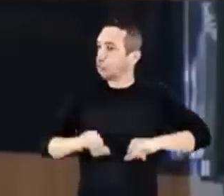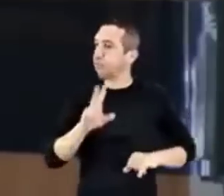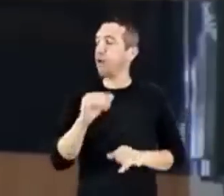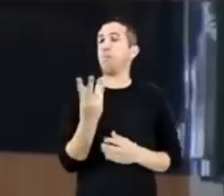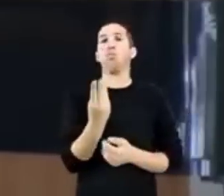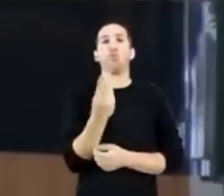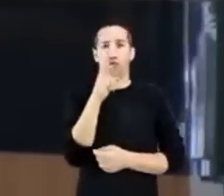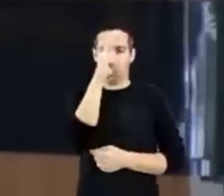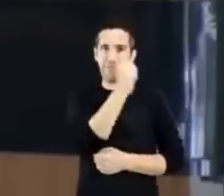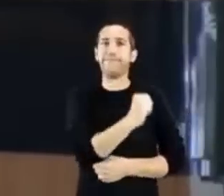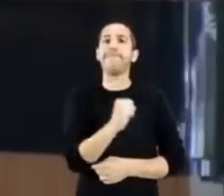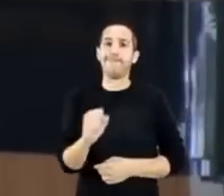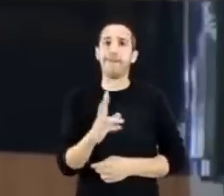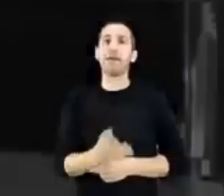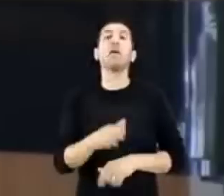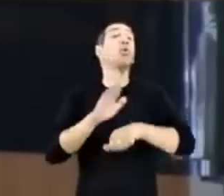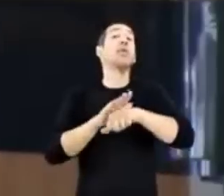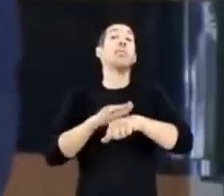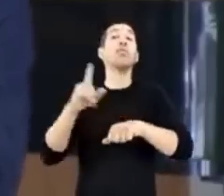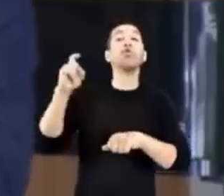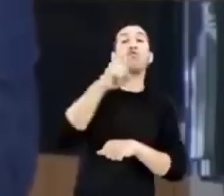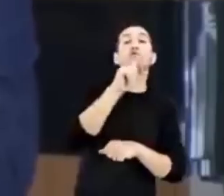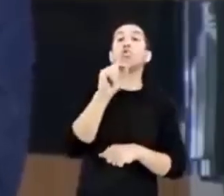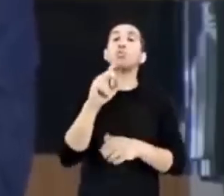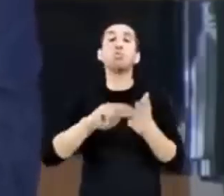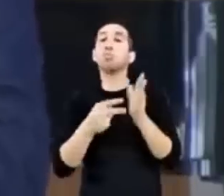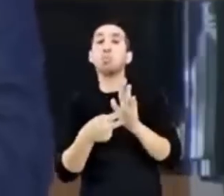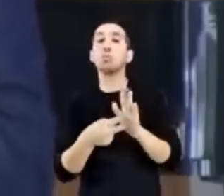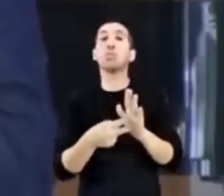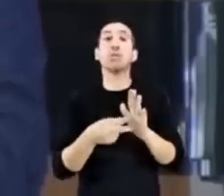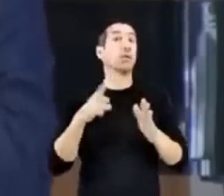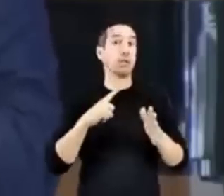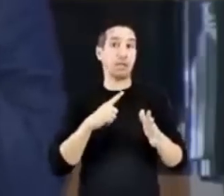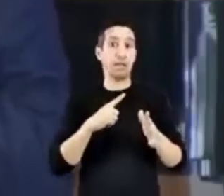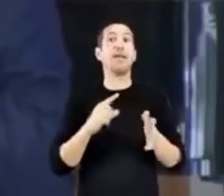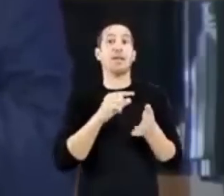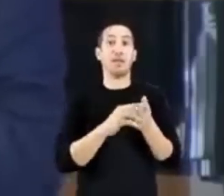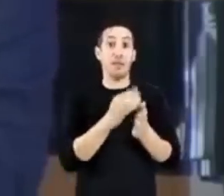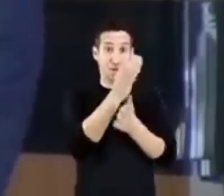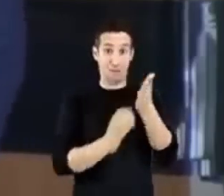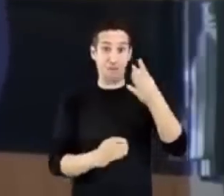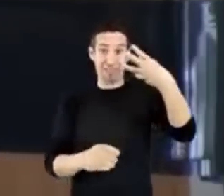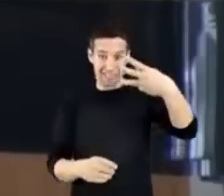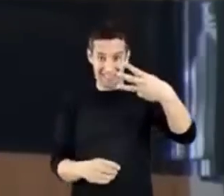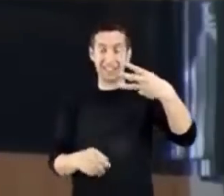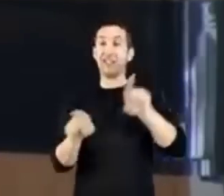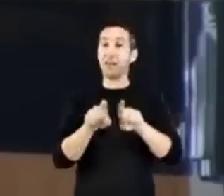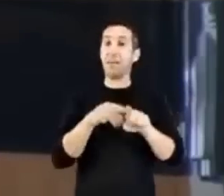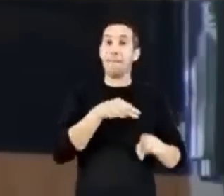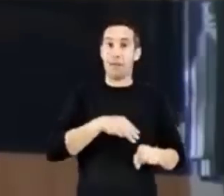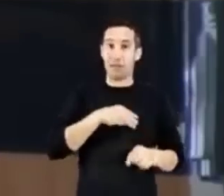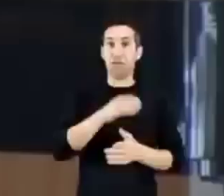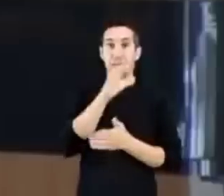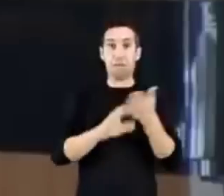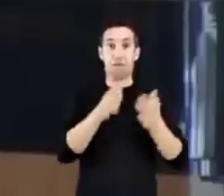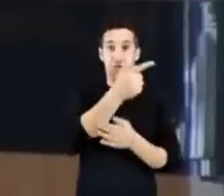do que seria tempo difíceis mas a lista não está só no capítulo 3 a lista essa em Mateus 24 e